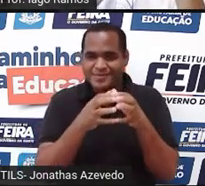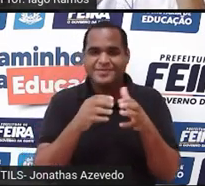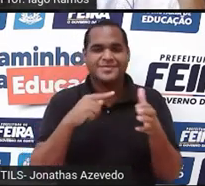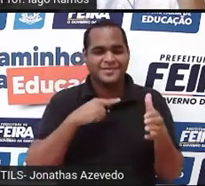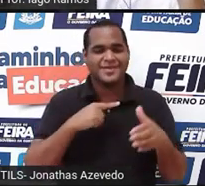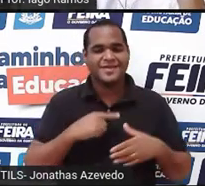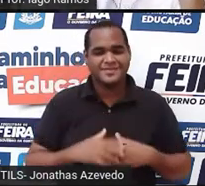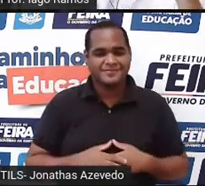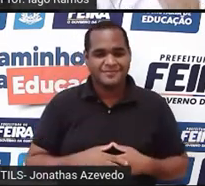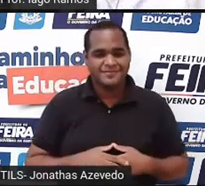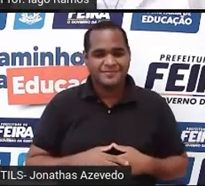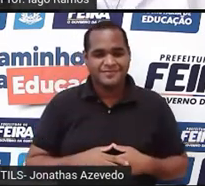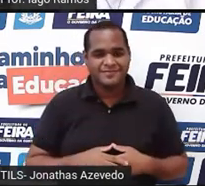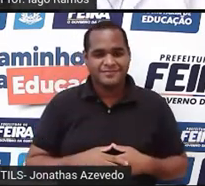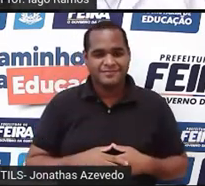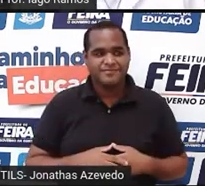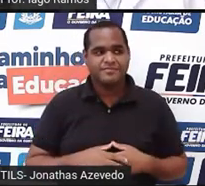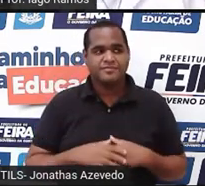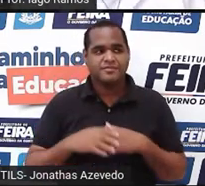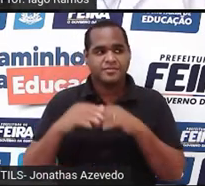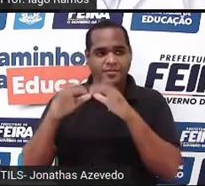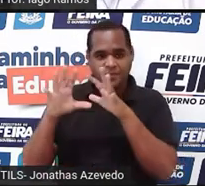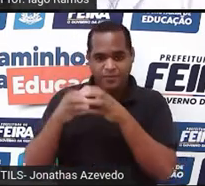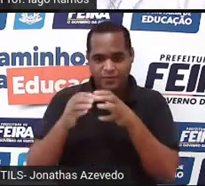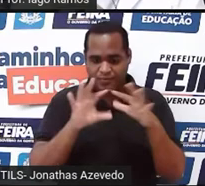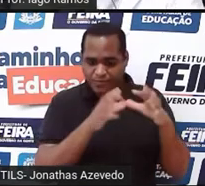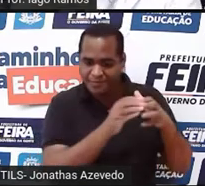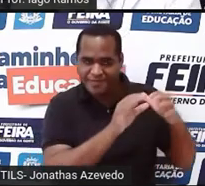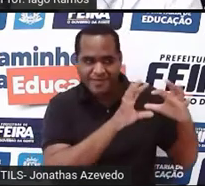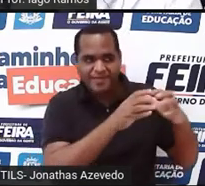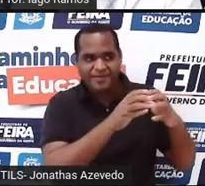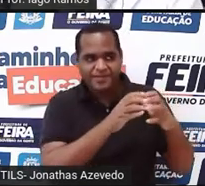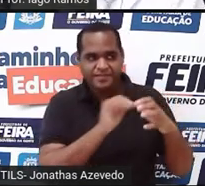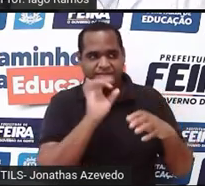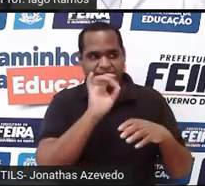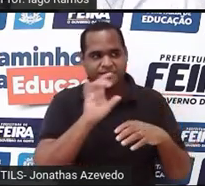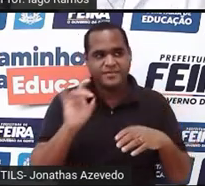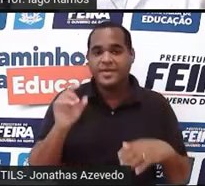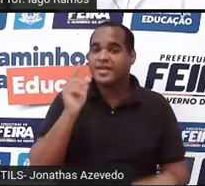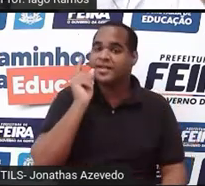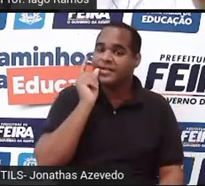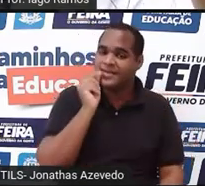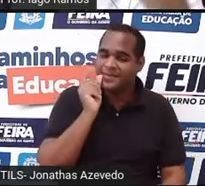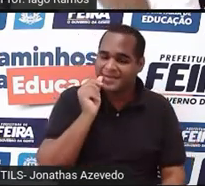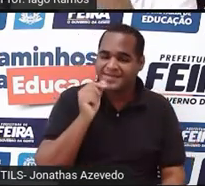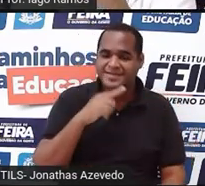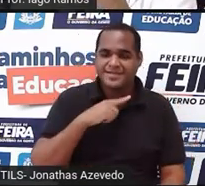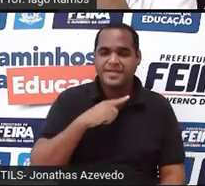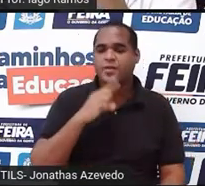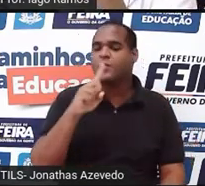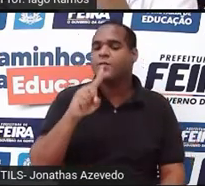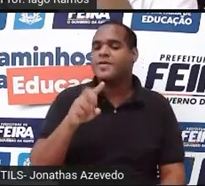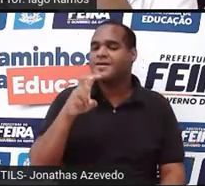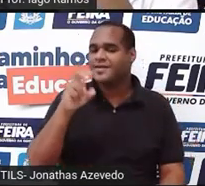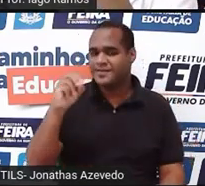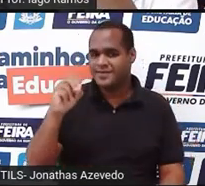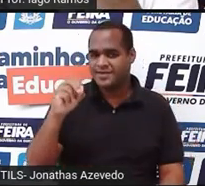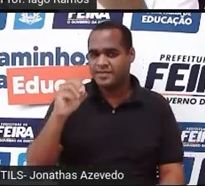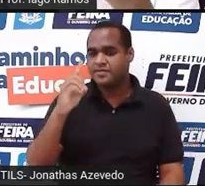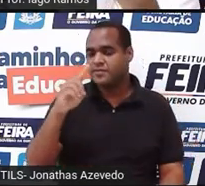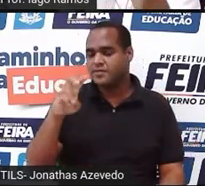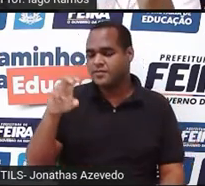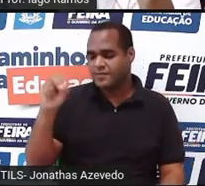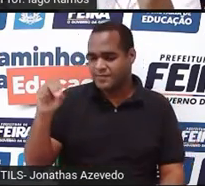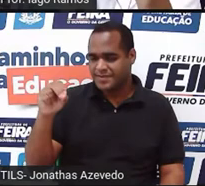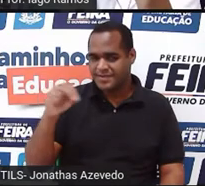grupo de 2 ou você tem três grupos de 2 e a cada dois lápis um real e 50 então esses dois aqui uns